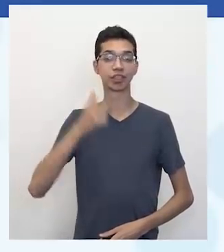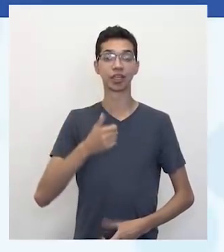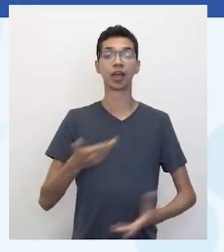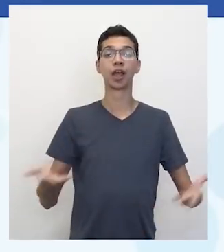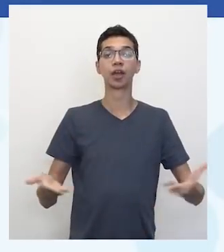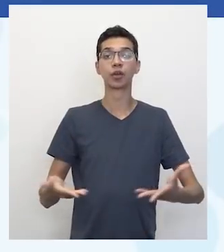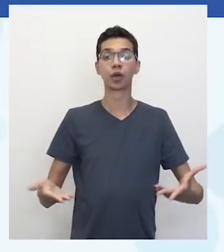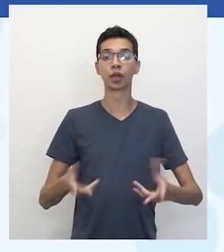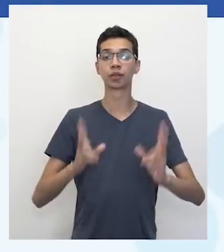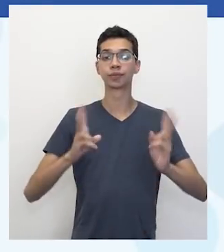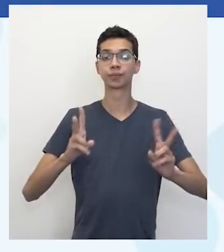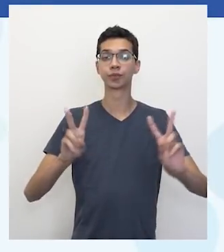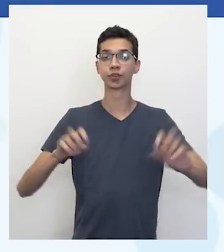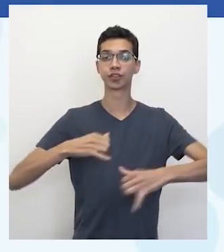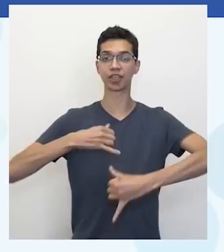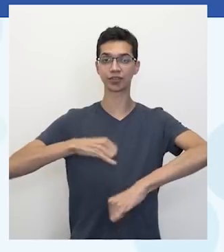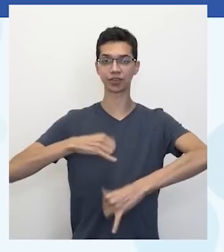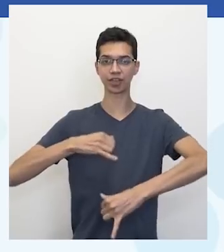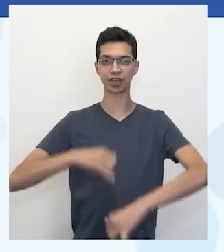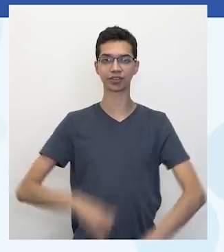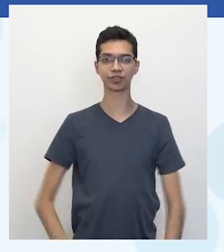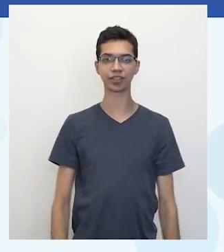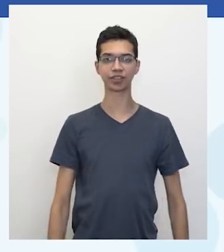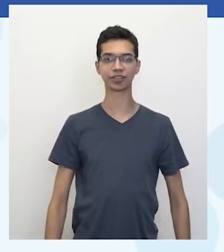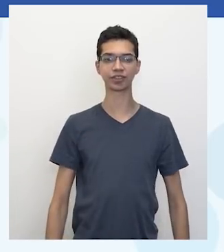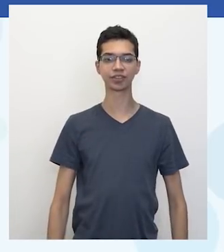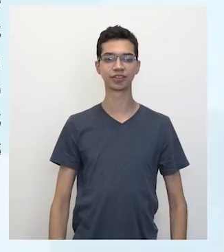de energia.